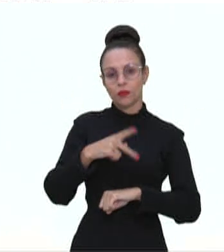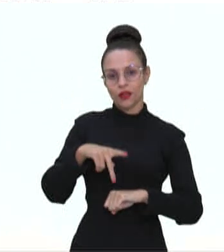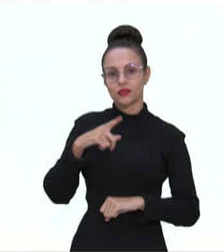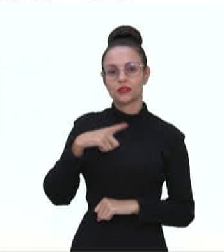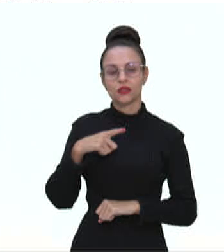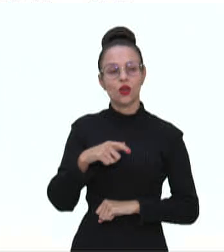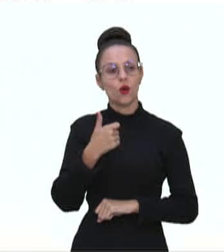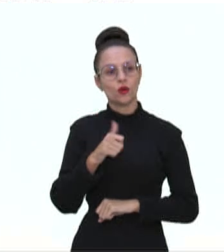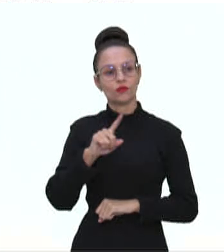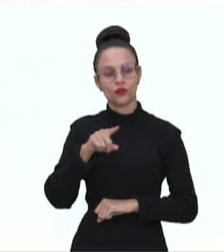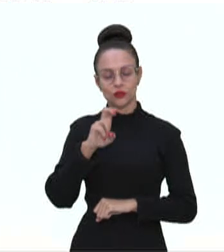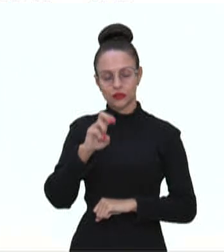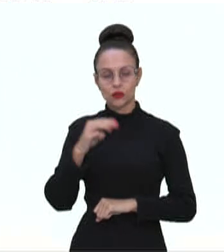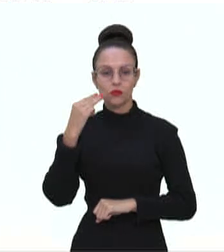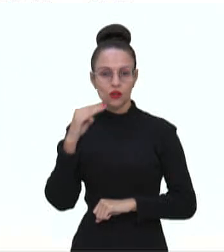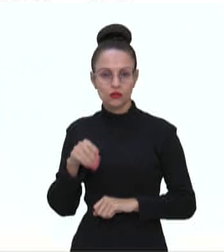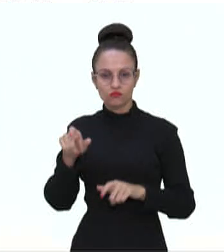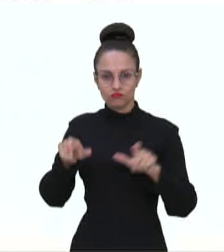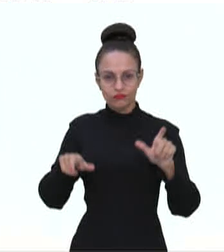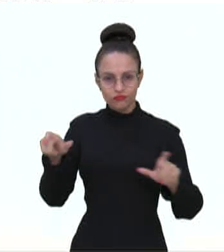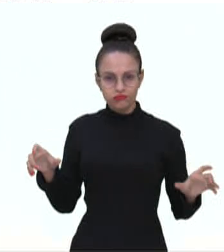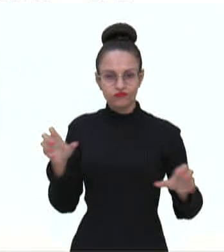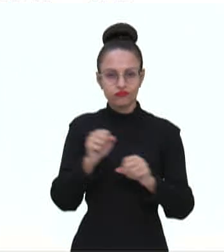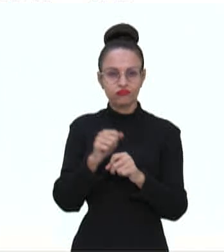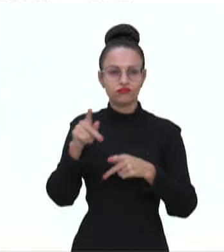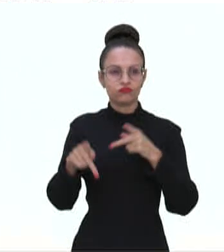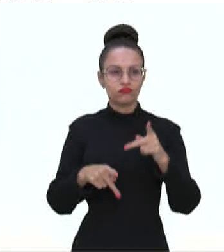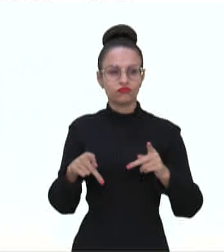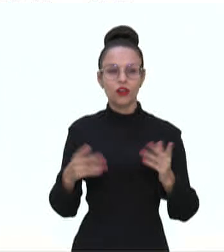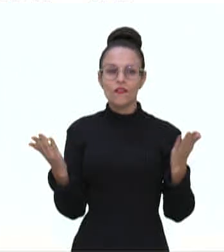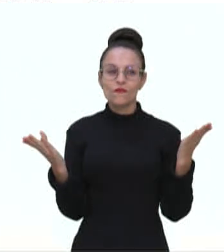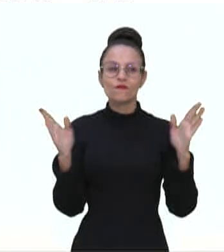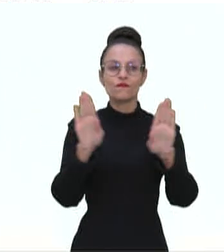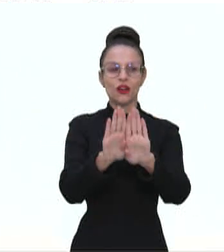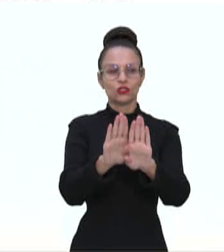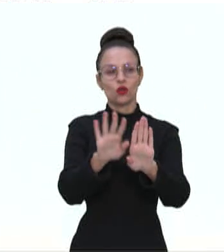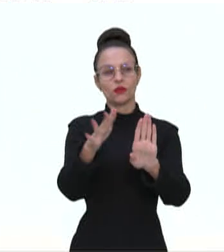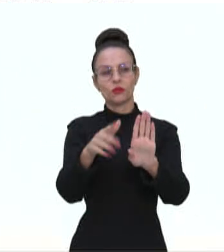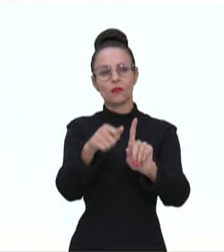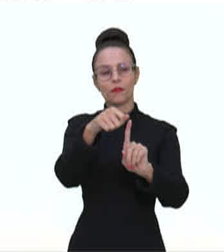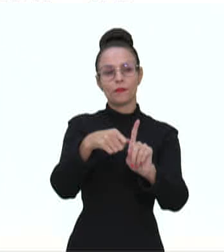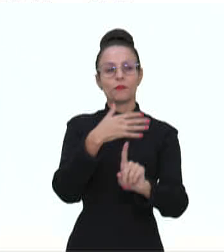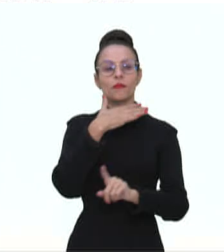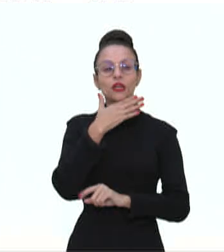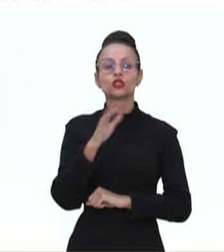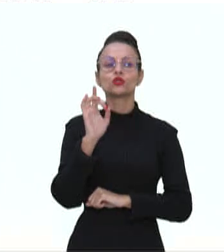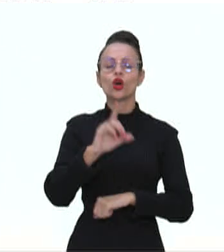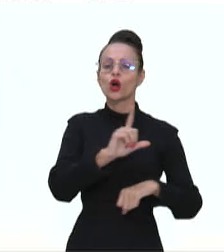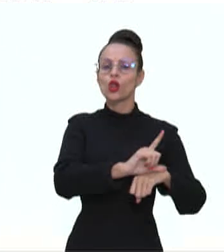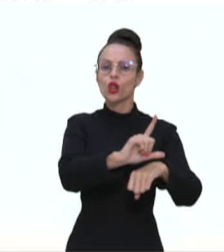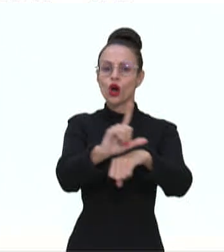11,5 milhões de habitantes, na prática, fechou em meados de março, já que só lojas que vendem alimentos e